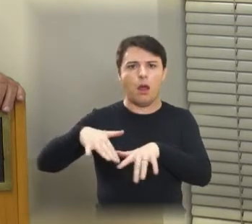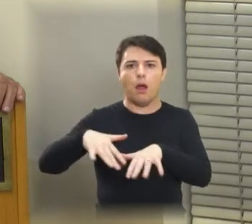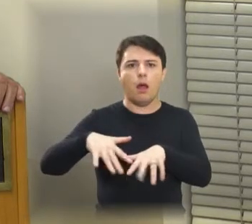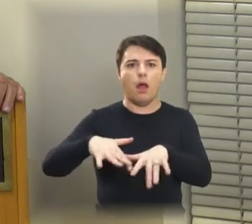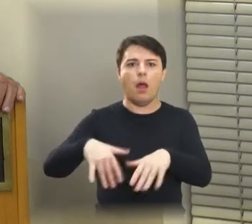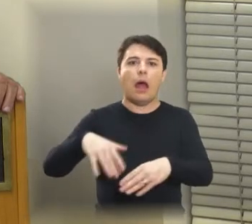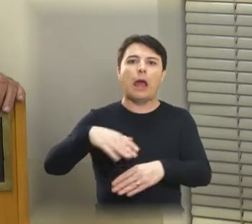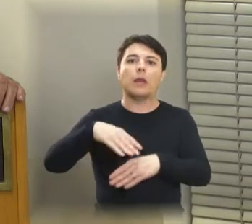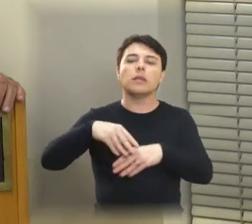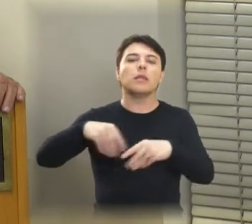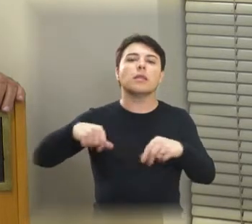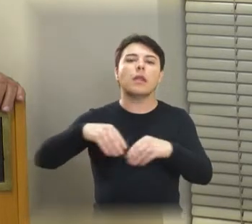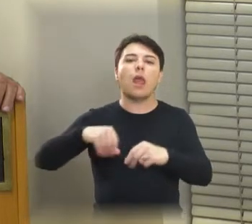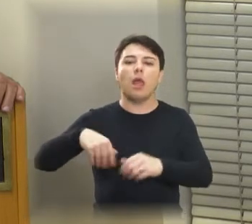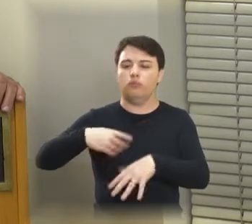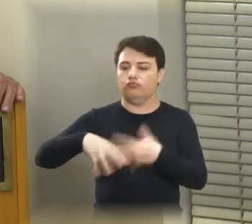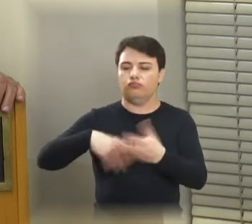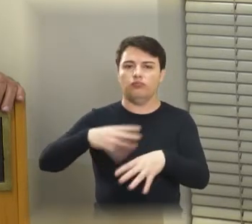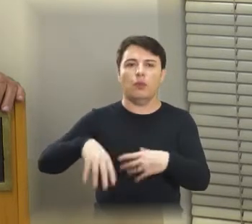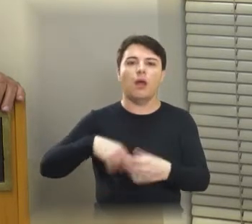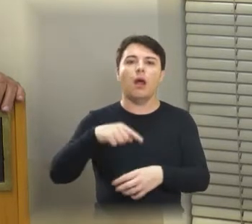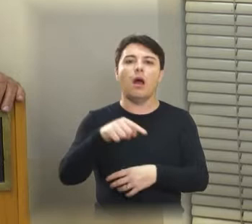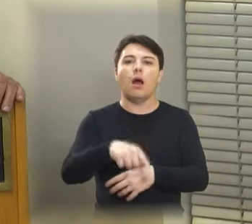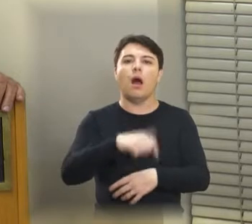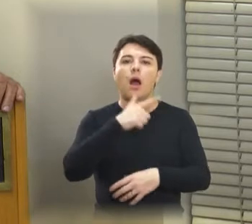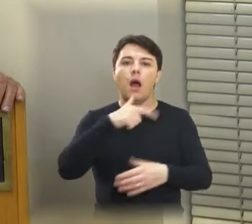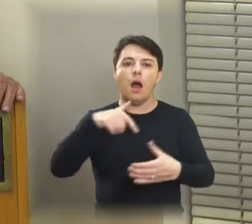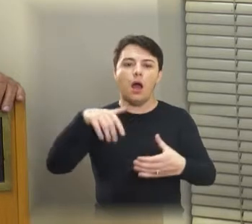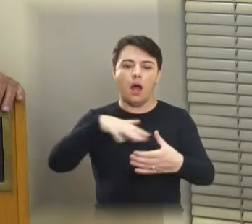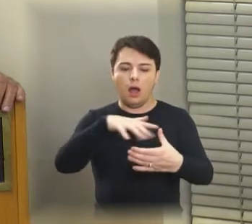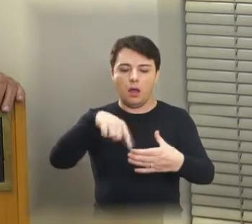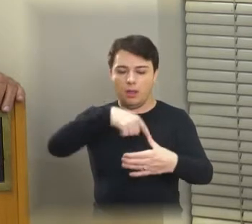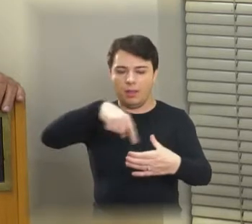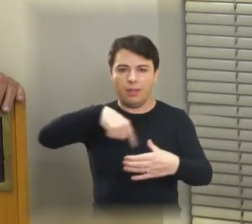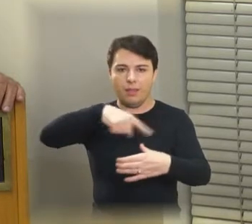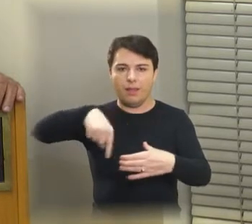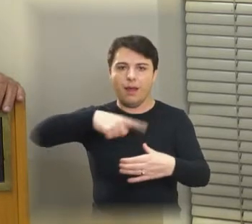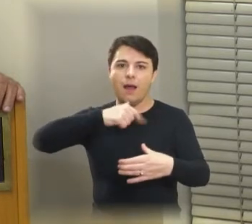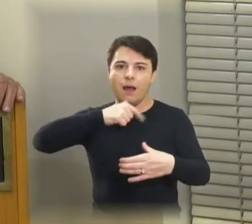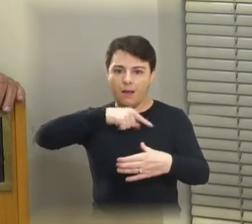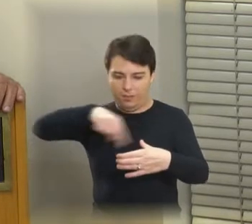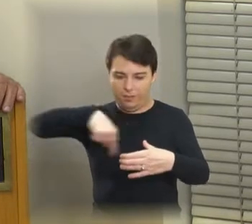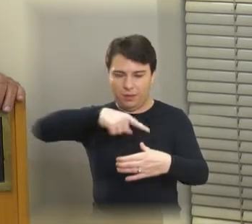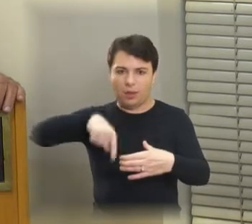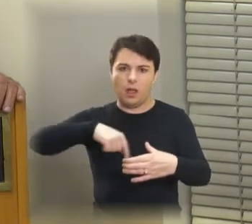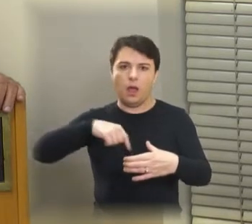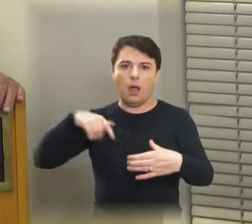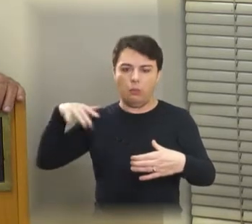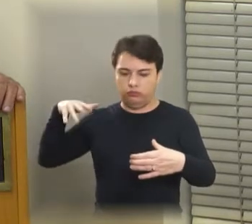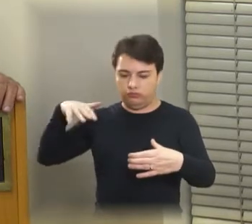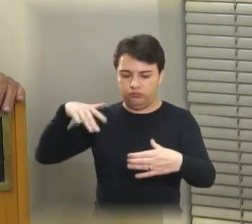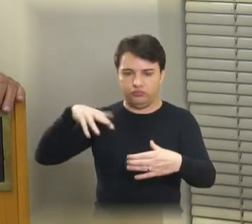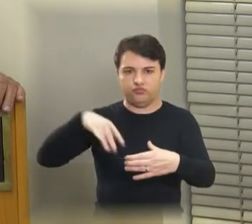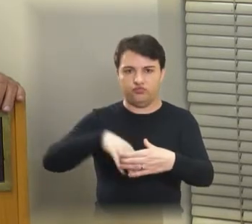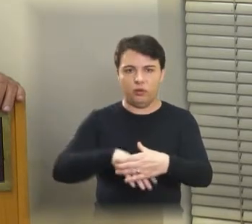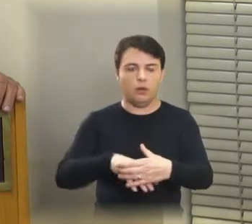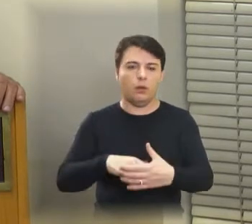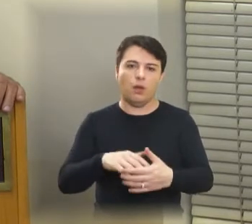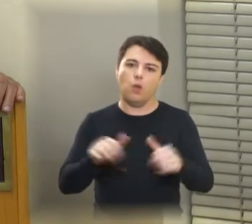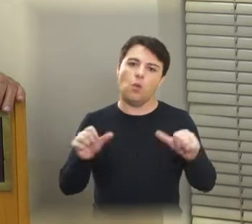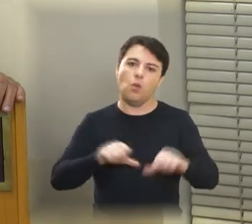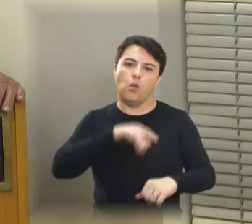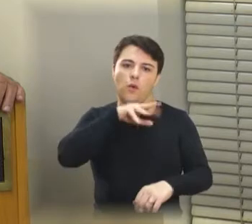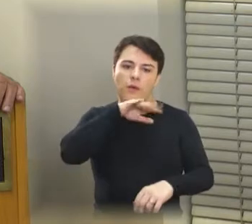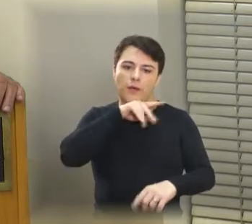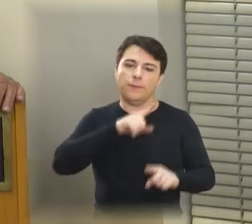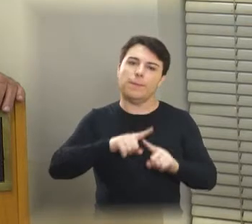toda a terra assoreando a represa. Então, tem que ter medidas, como está tendo, pelo menos uma rua lá está sendo